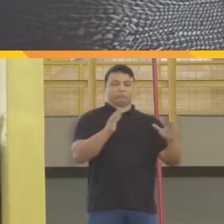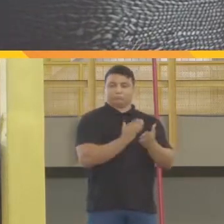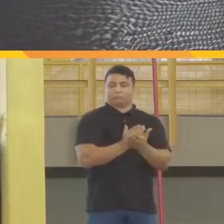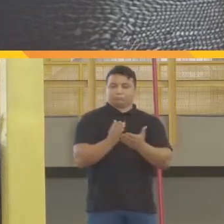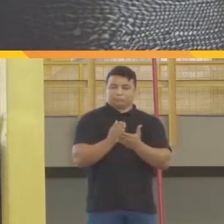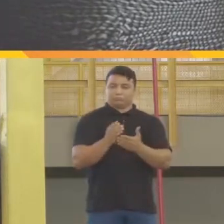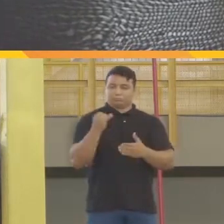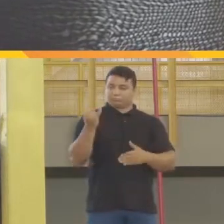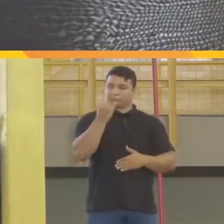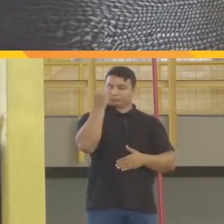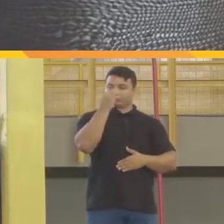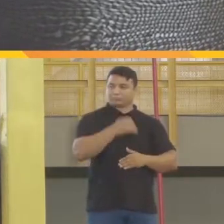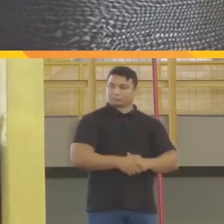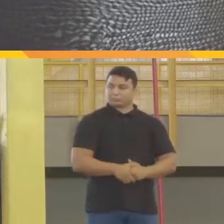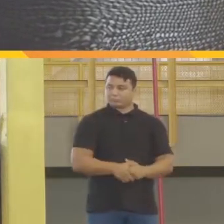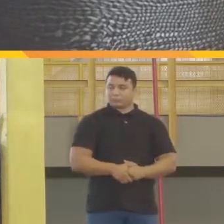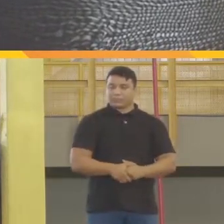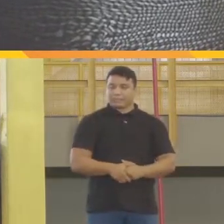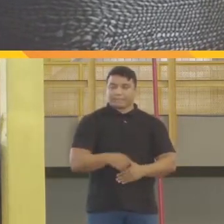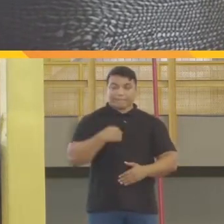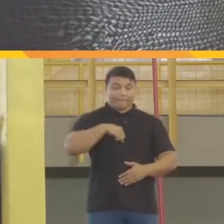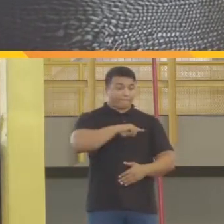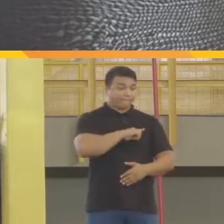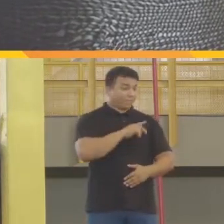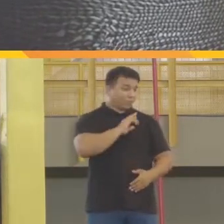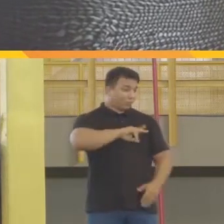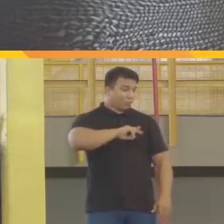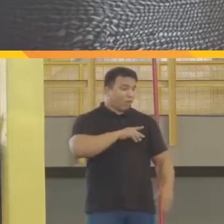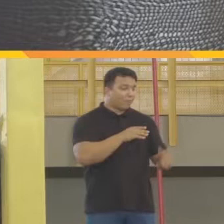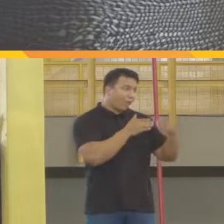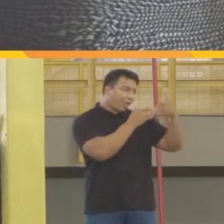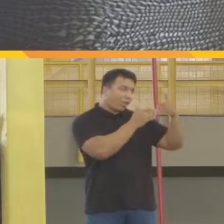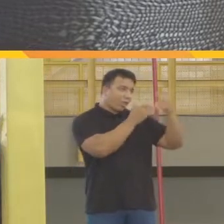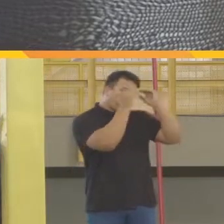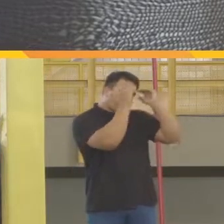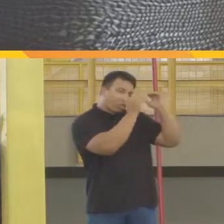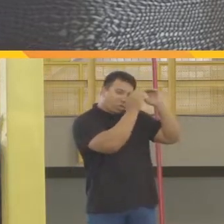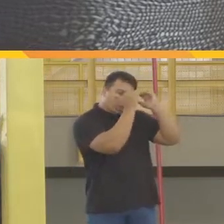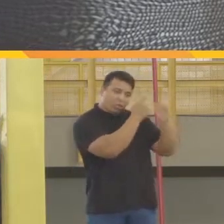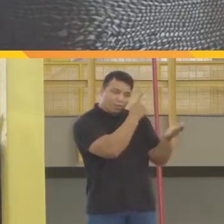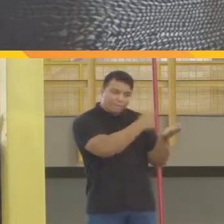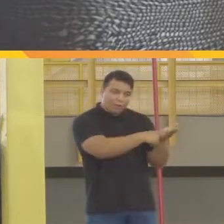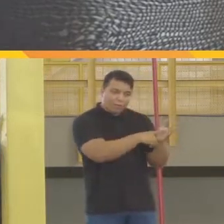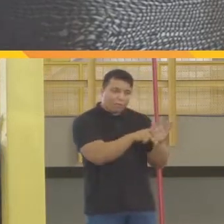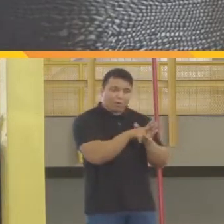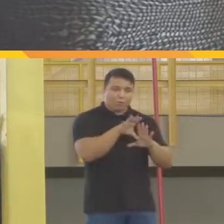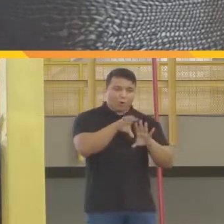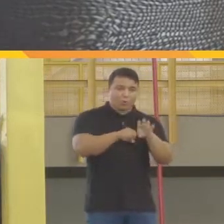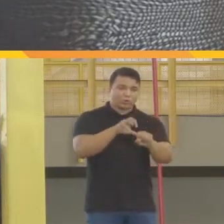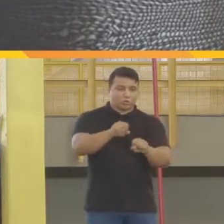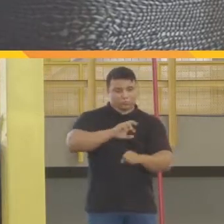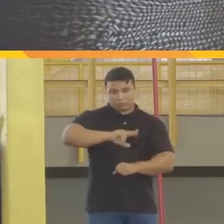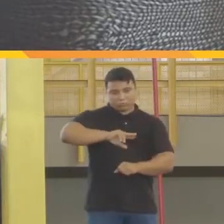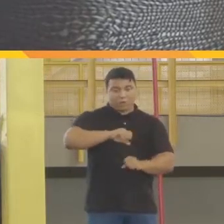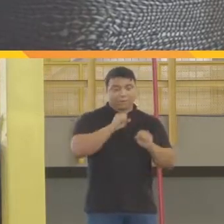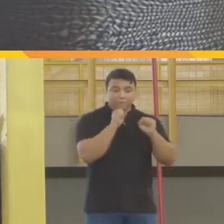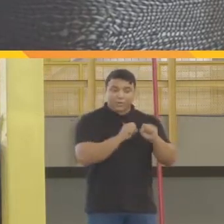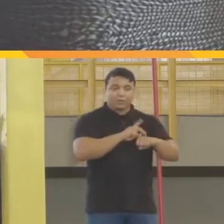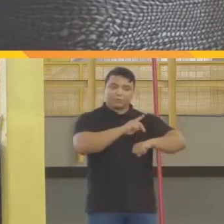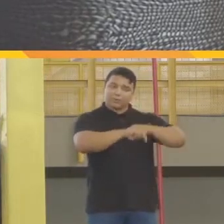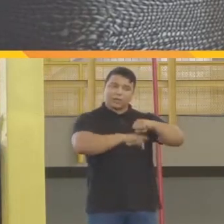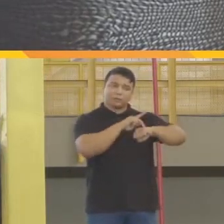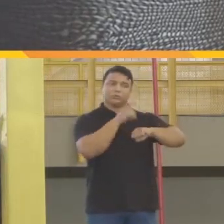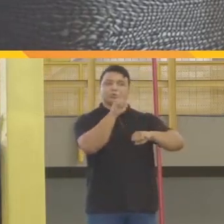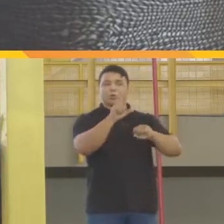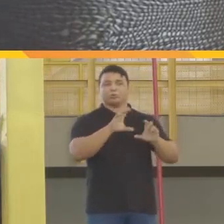passo significativo. A gente não é mais submetido a um pacto colonial. Agora a gente pode fazer comércio com outros países.